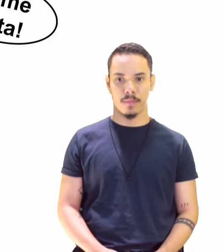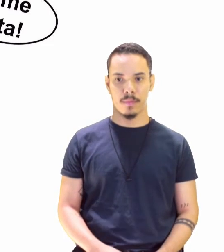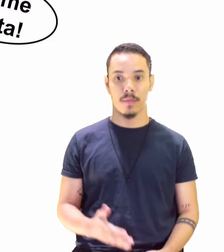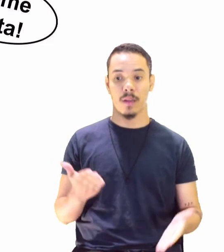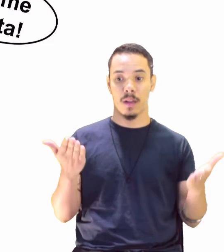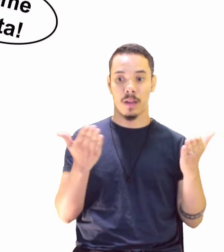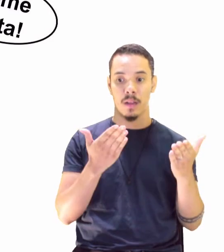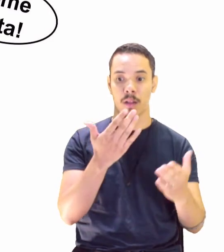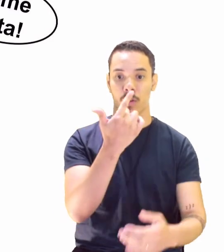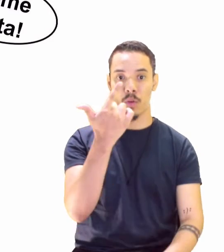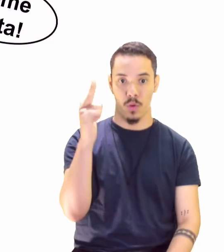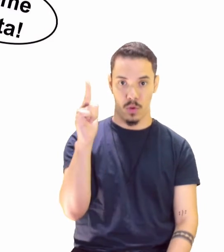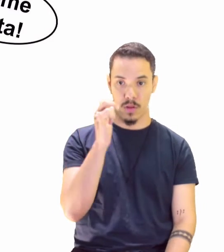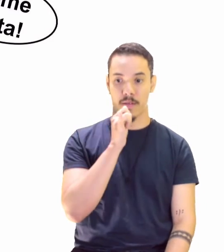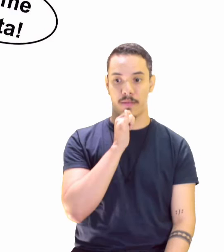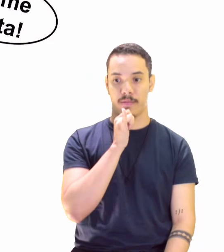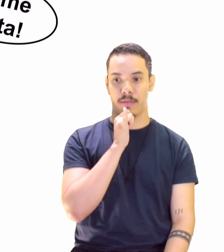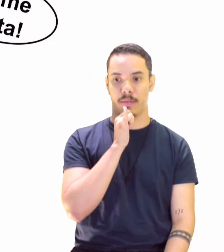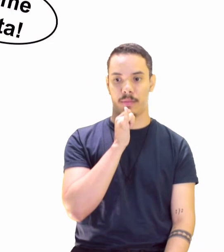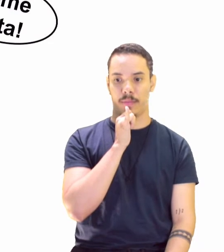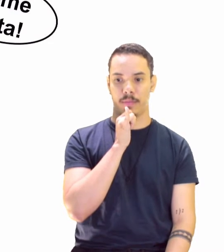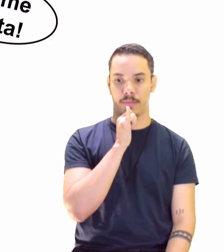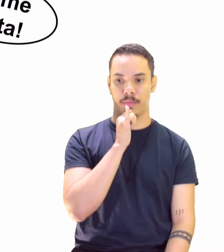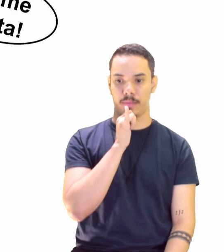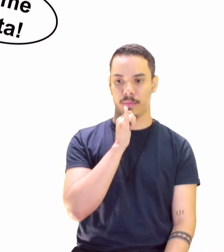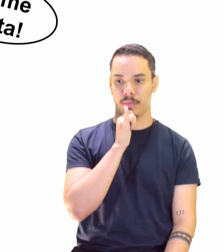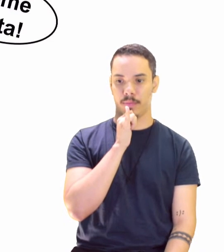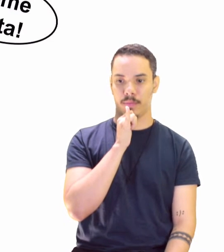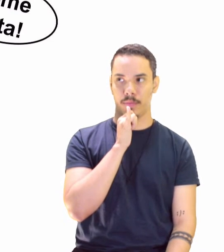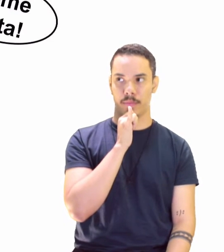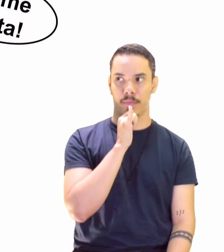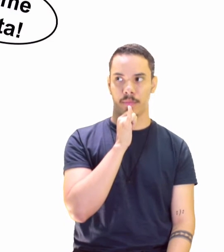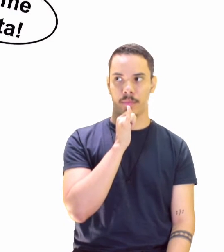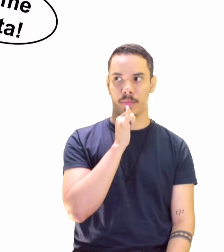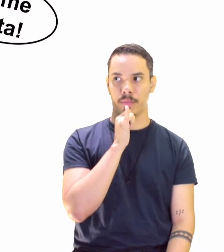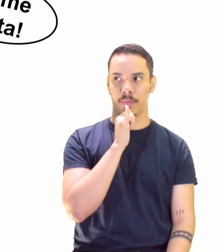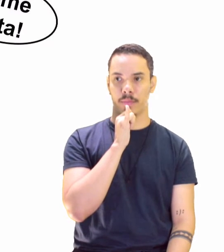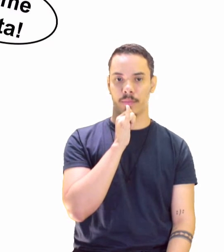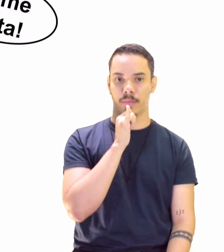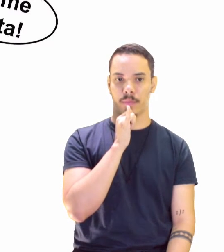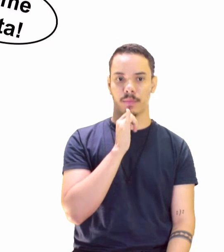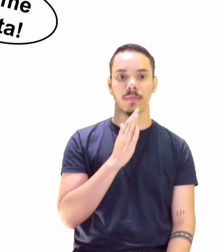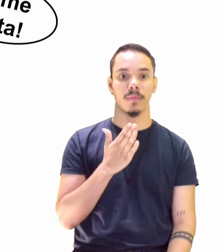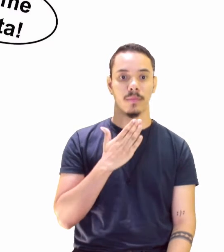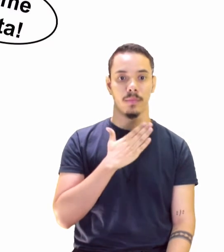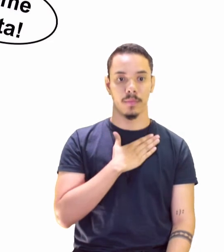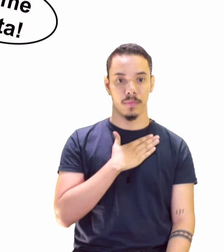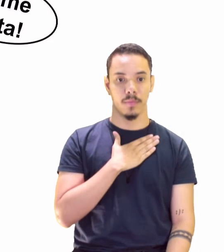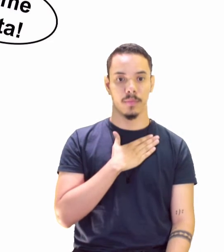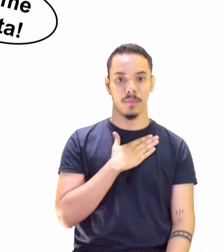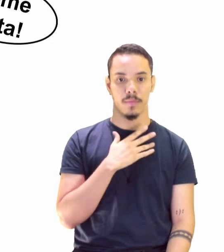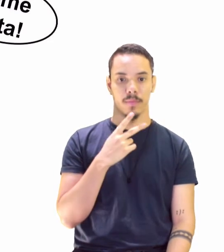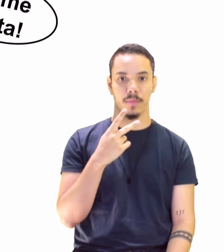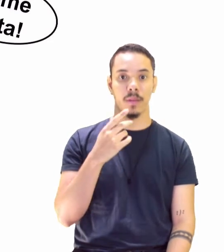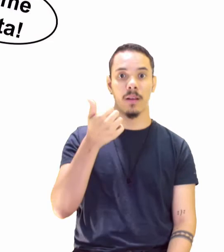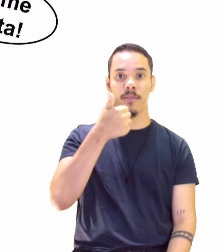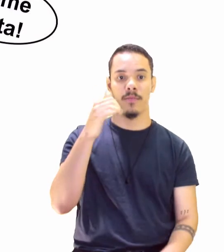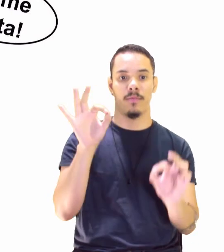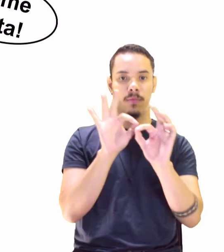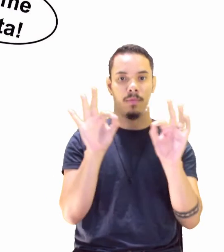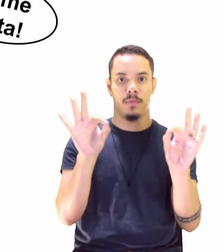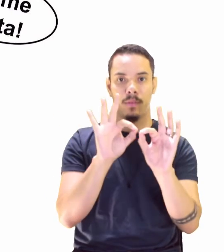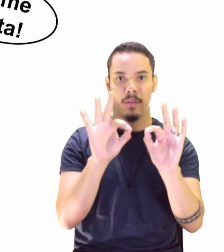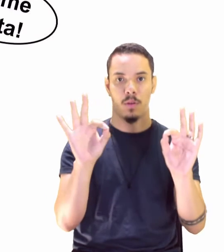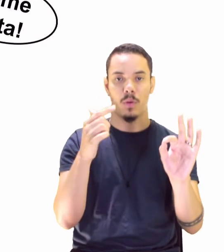Herculano. Aqui, ó. Não é que o meu e o teu sangue, sangue